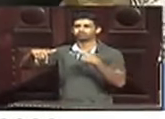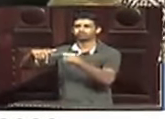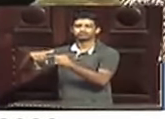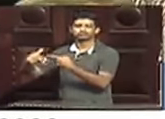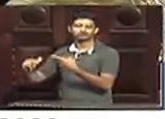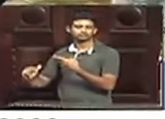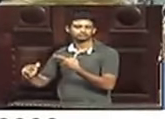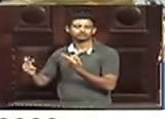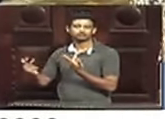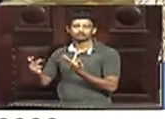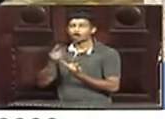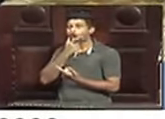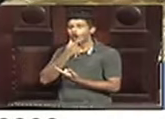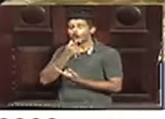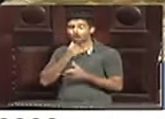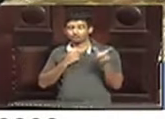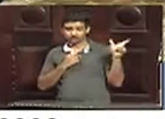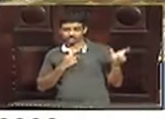Um suspeito